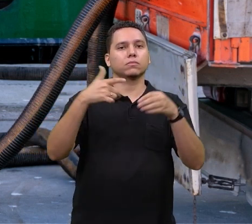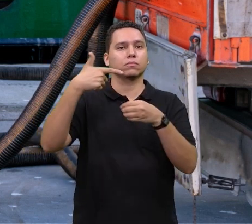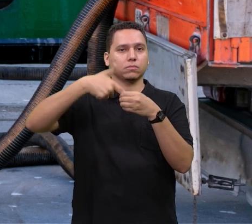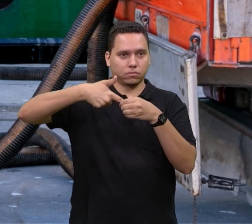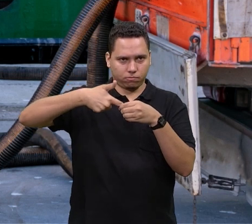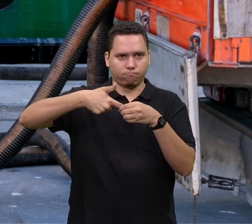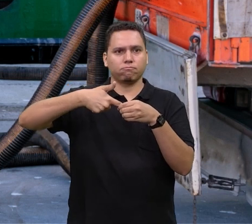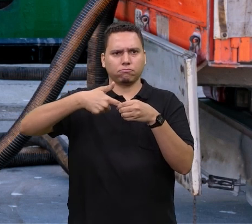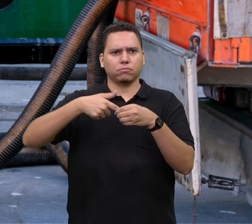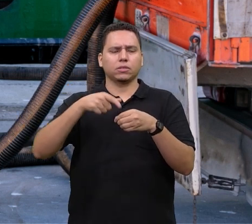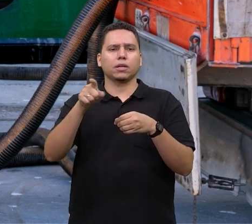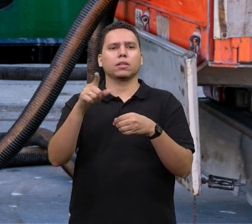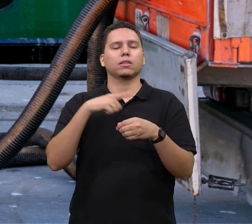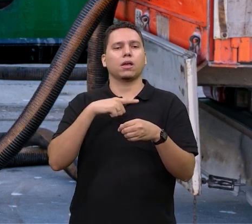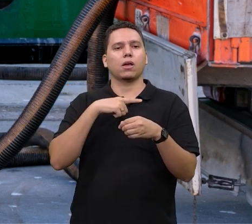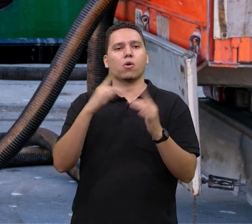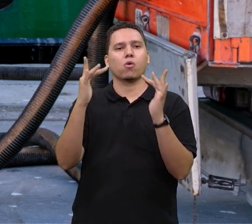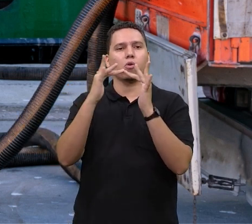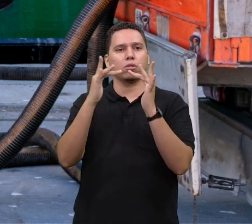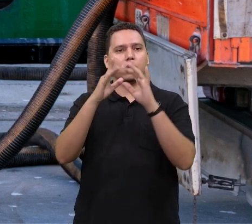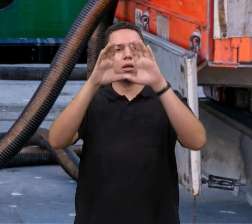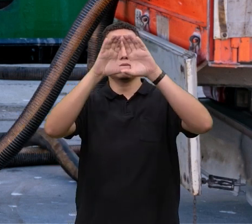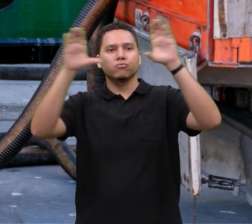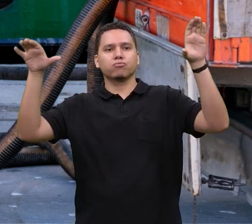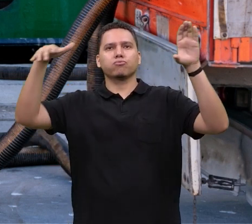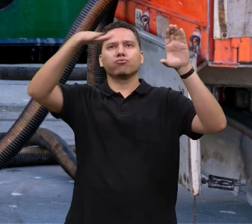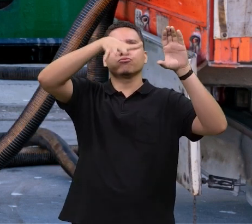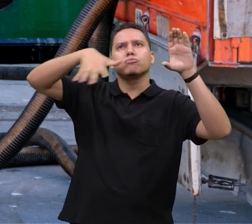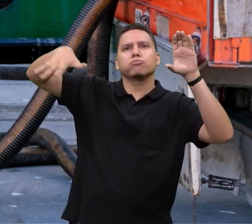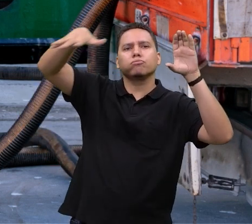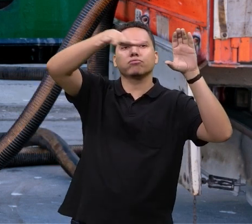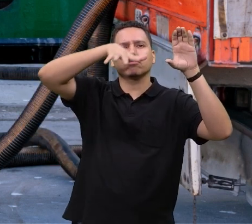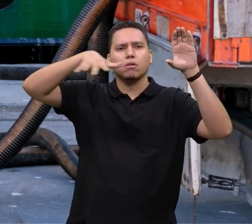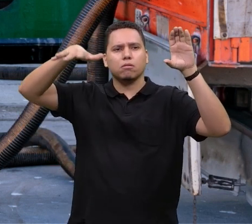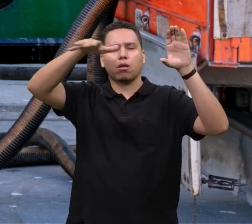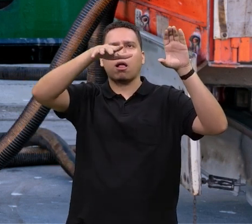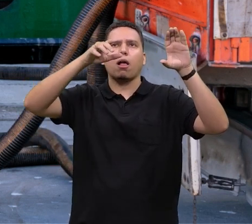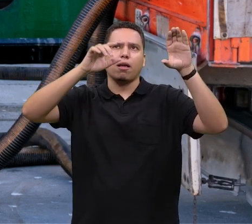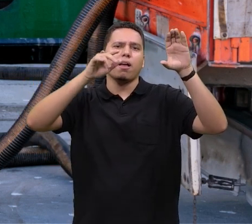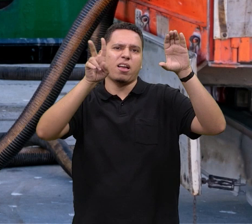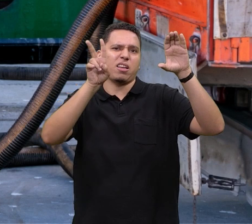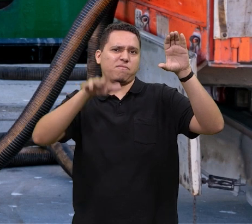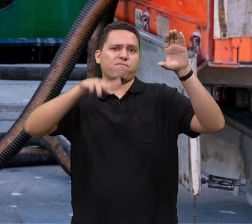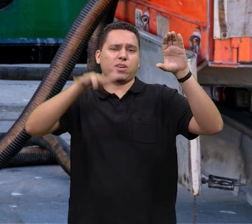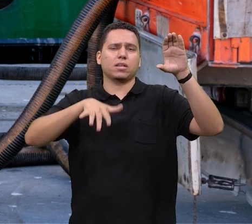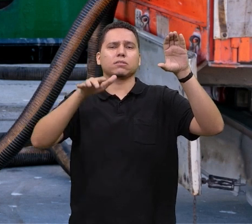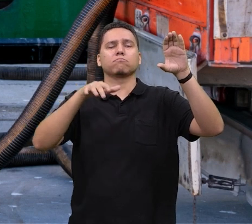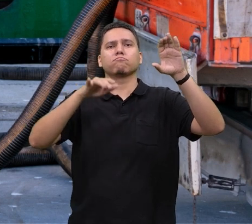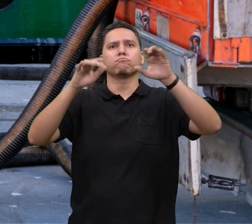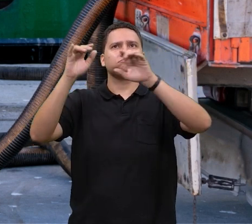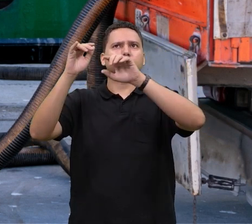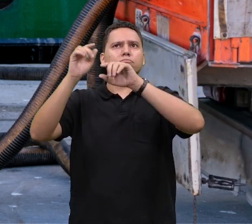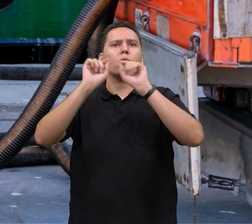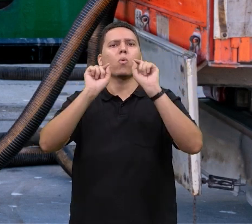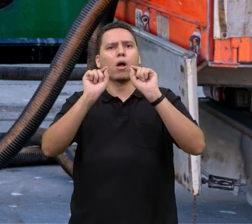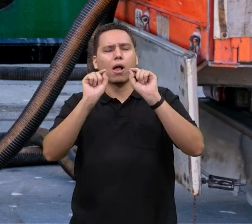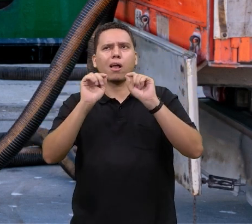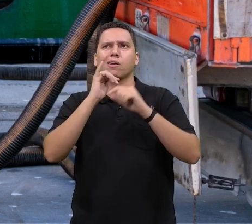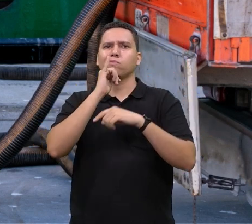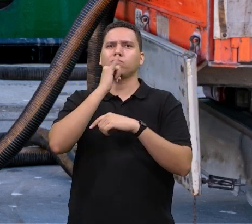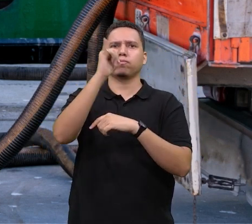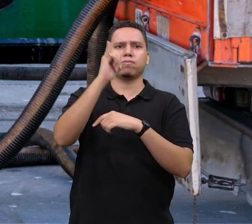atmosférica e aí acabam por atrito se eletrizando. E na eletrização, nesse caso, eles podem, em função da proximidade com outros elementos,